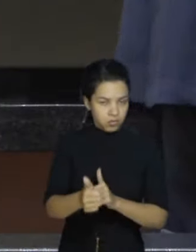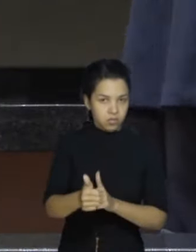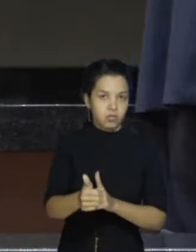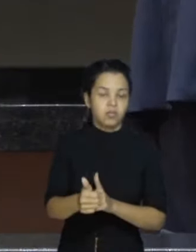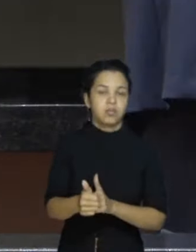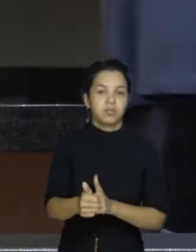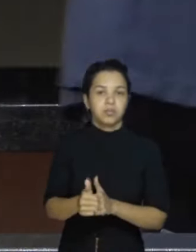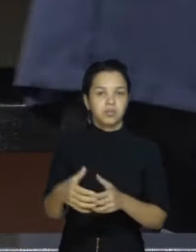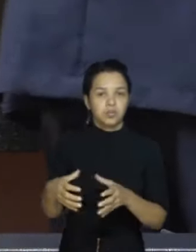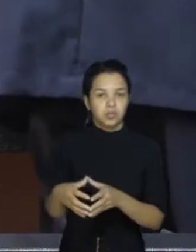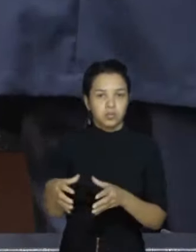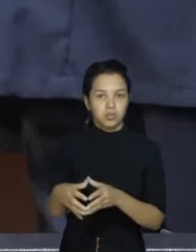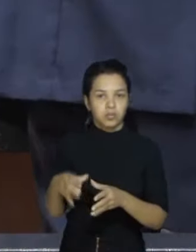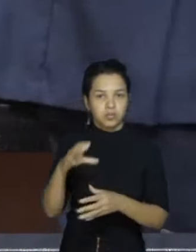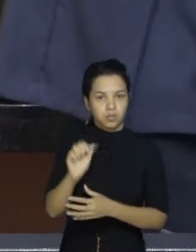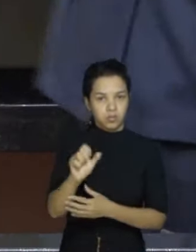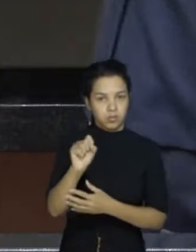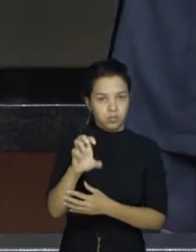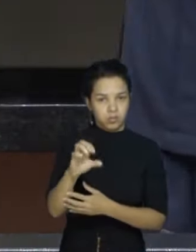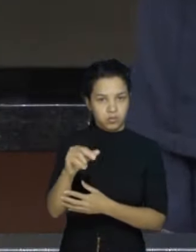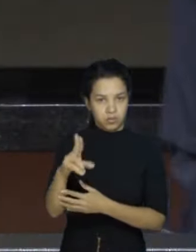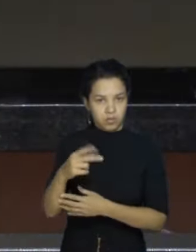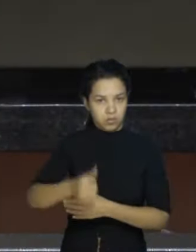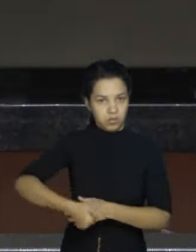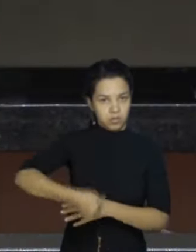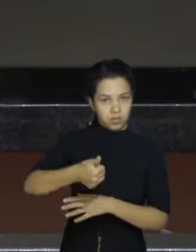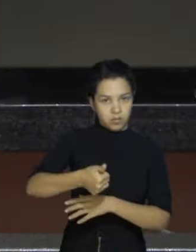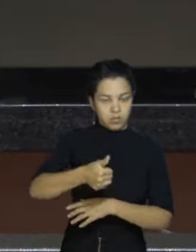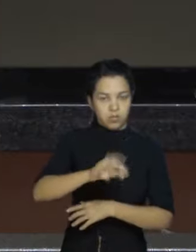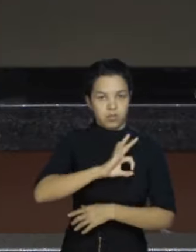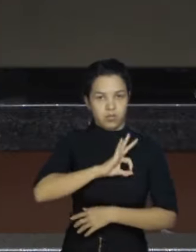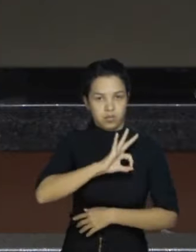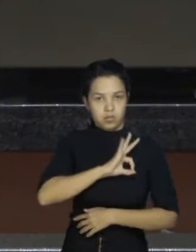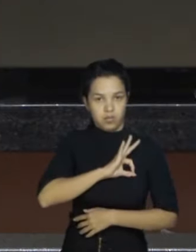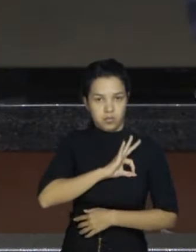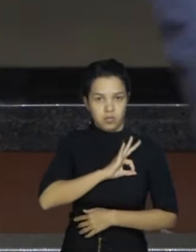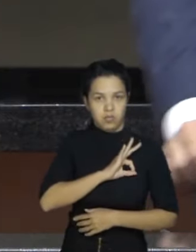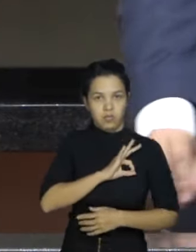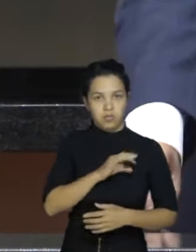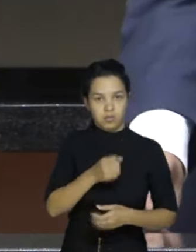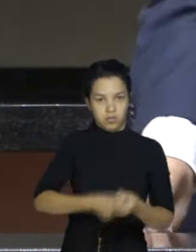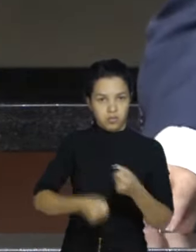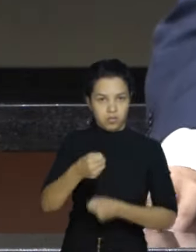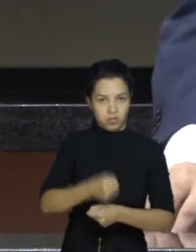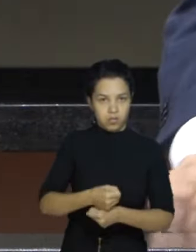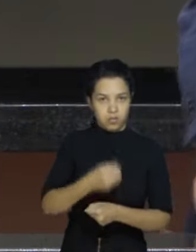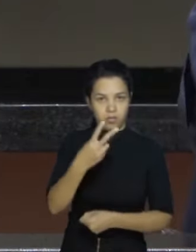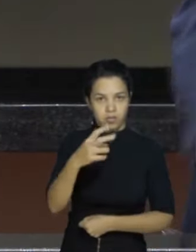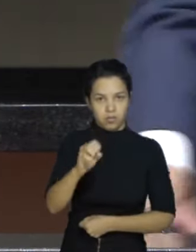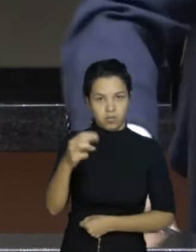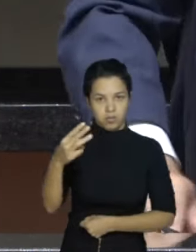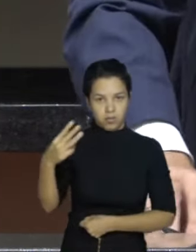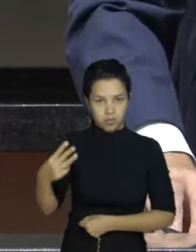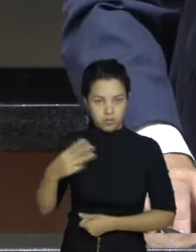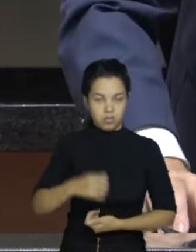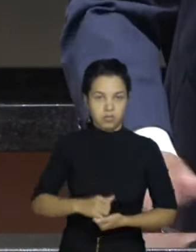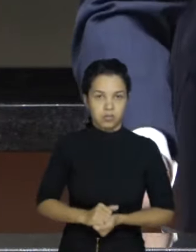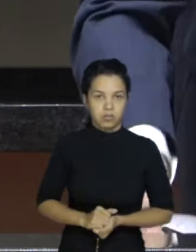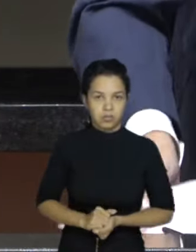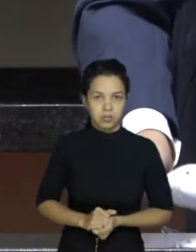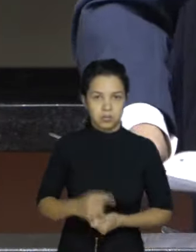melhor técnico do Campeonato Paranaense de Futebol de 2023 em discussão 90 Quem Queira discutir em votação